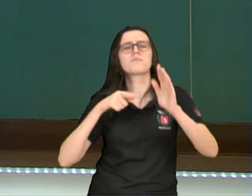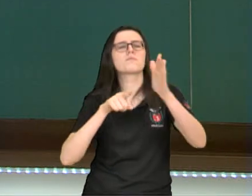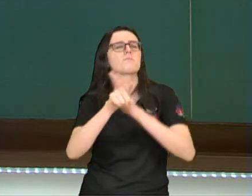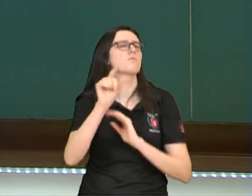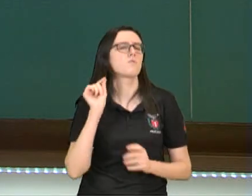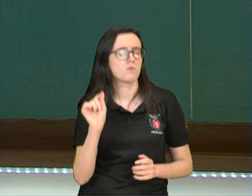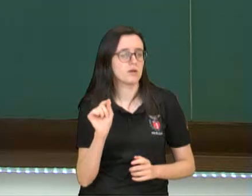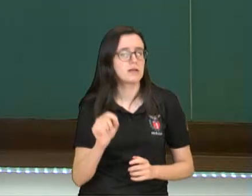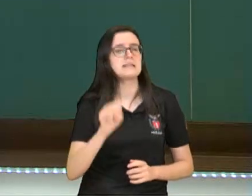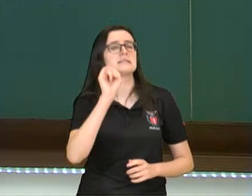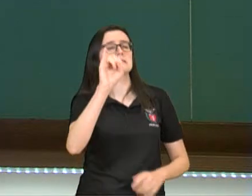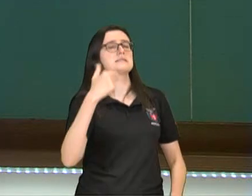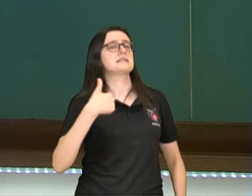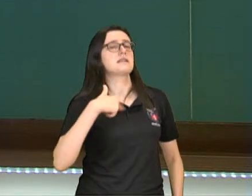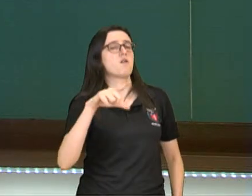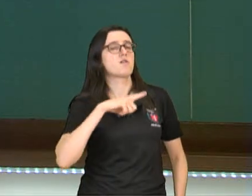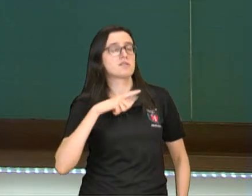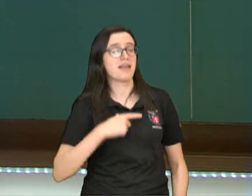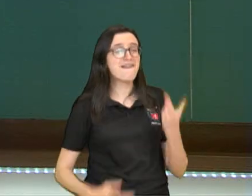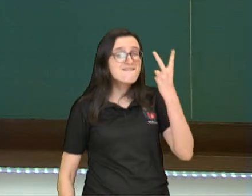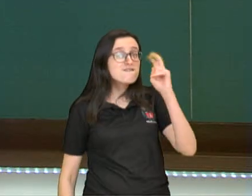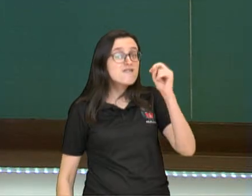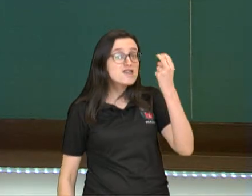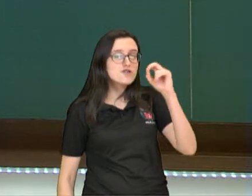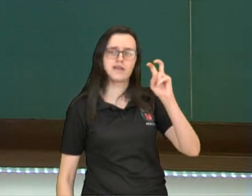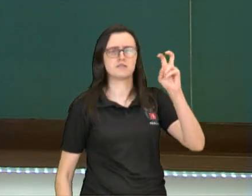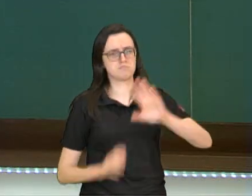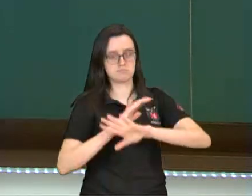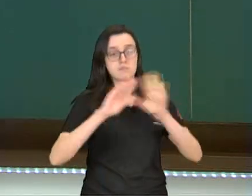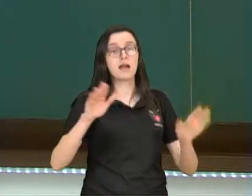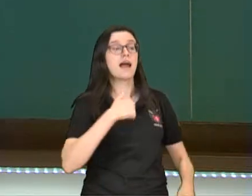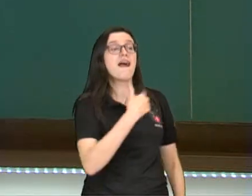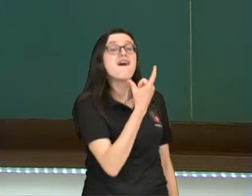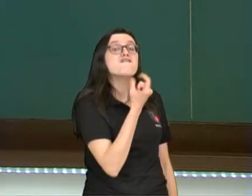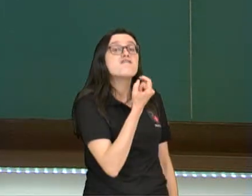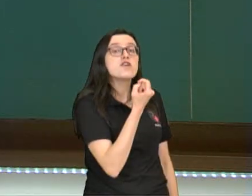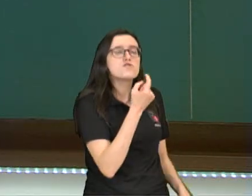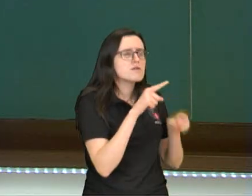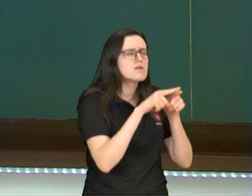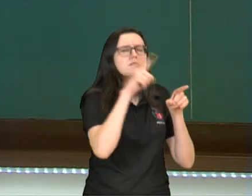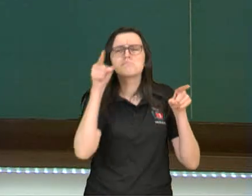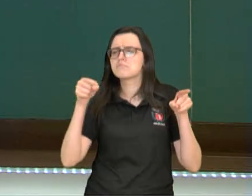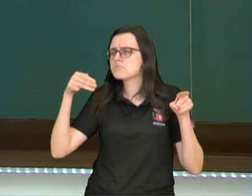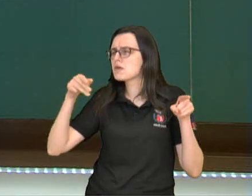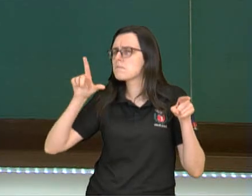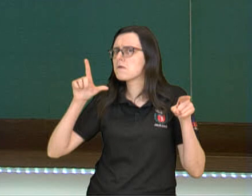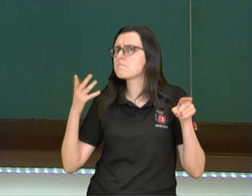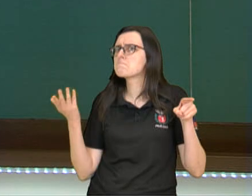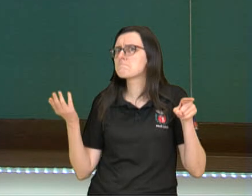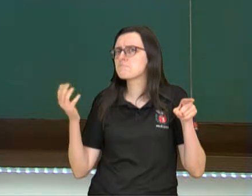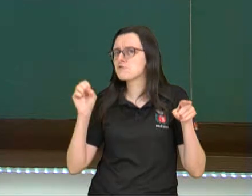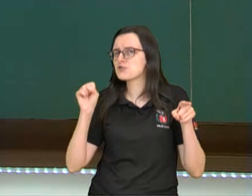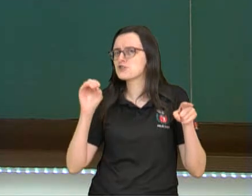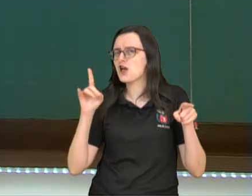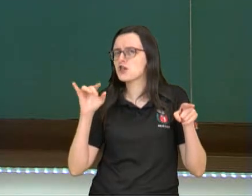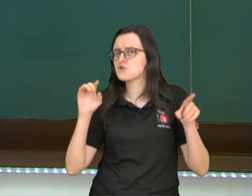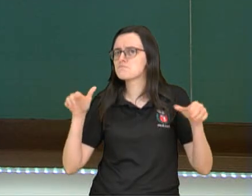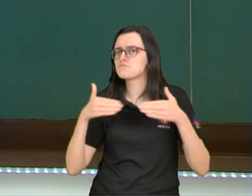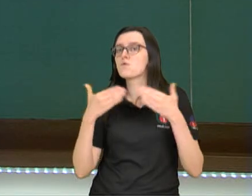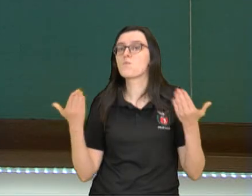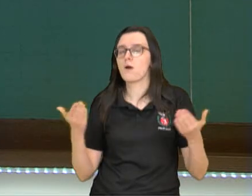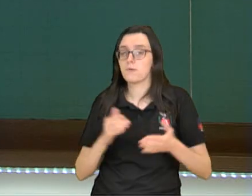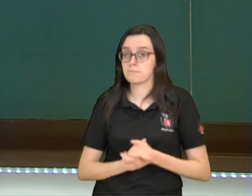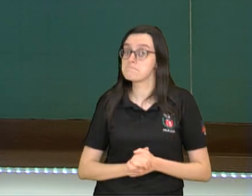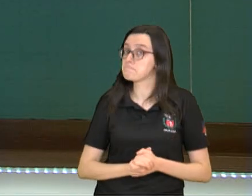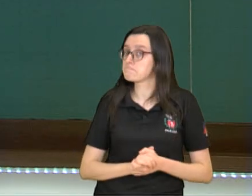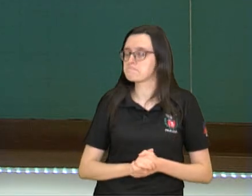é, se eu tiver 20 gramas de sal, quanto teria que ser de sódio proporcional? Ok?